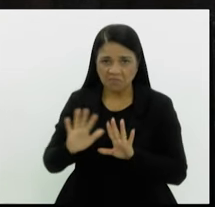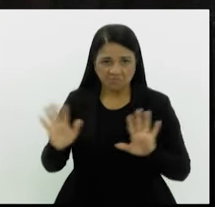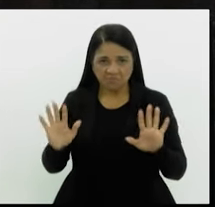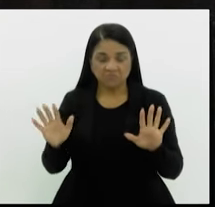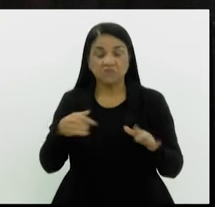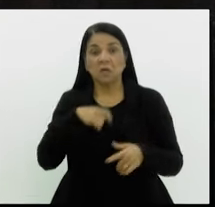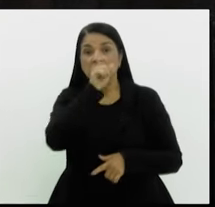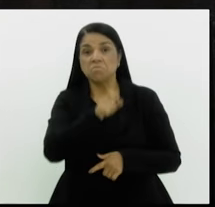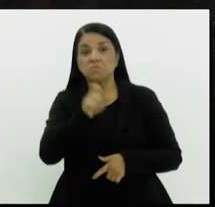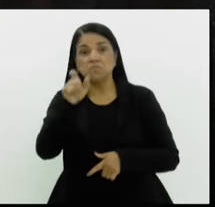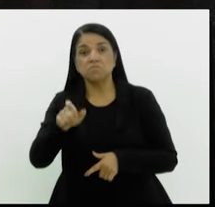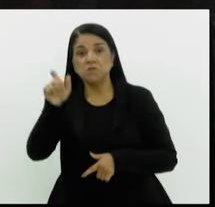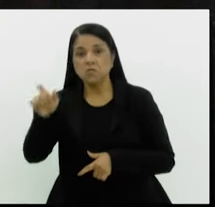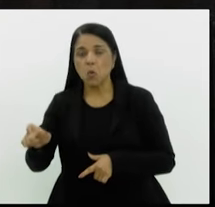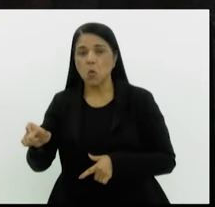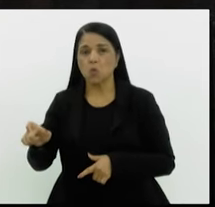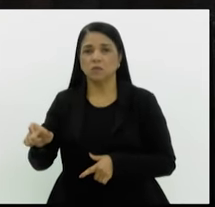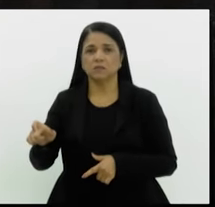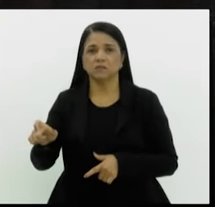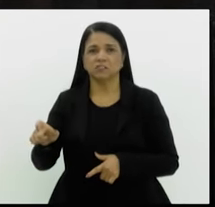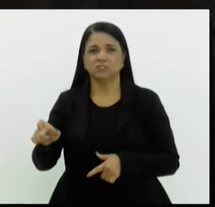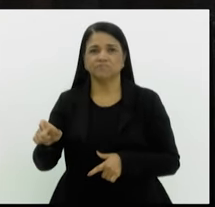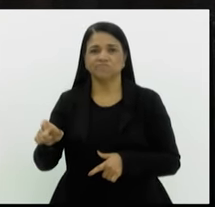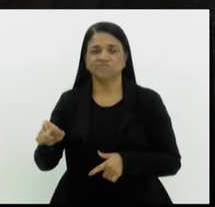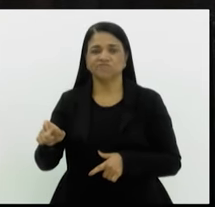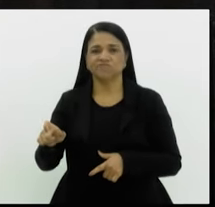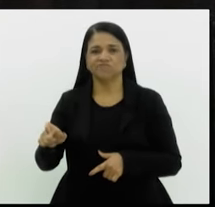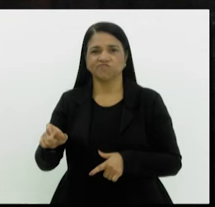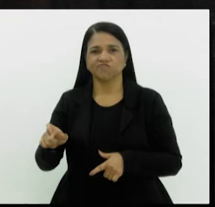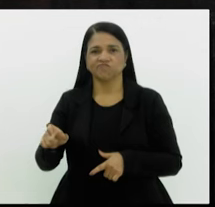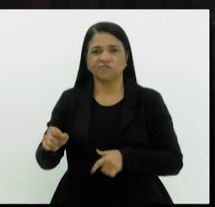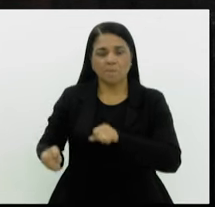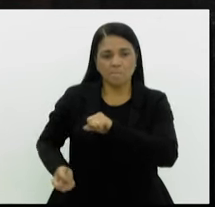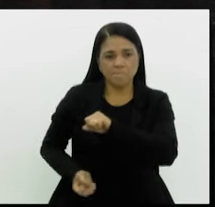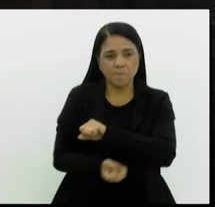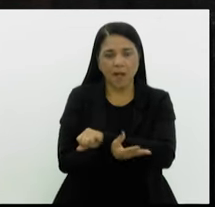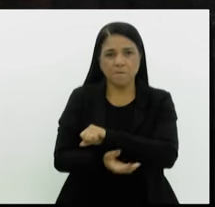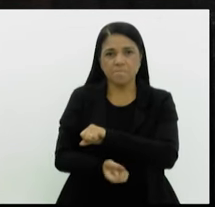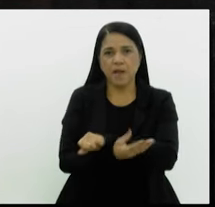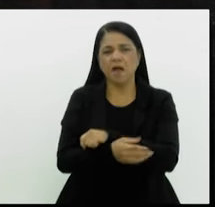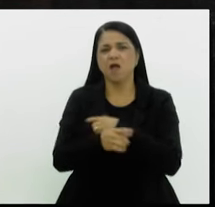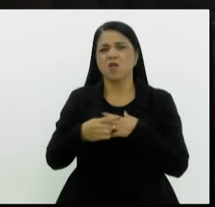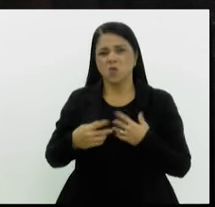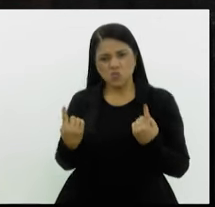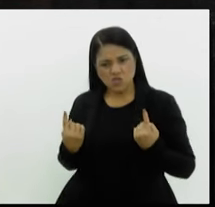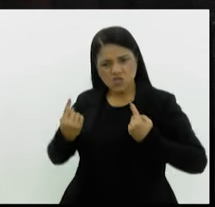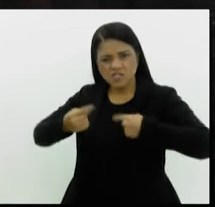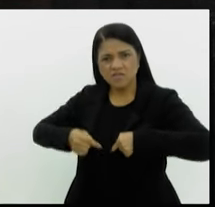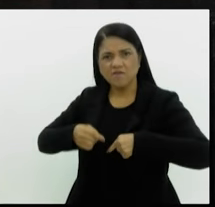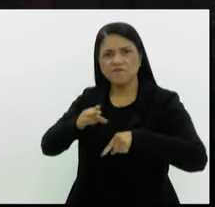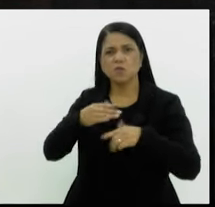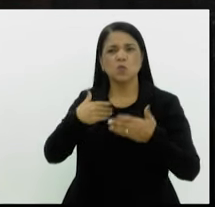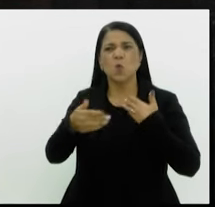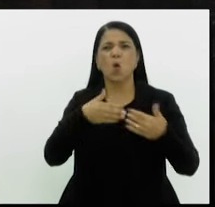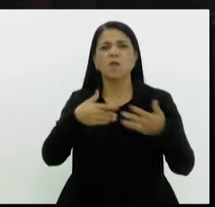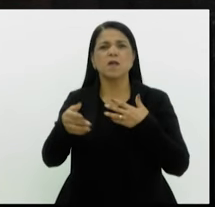de pessoas absolutamente clandestinas, que eu desafio qualquer deputado ou deputada que me